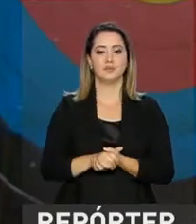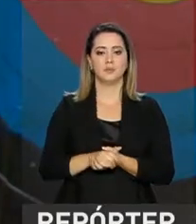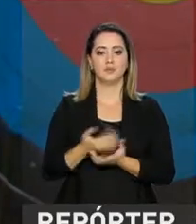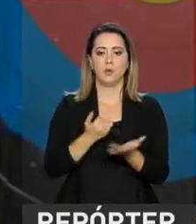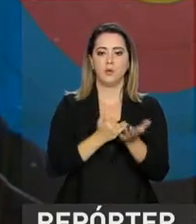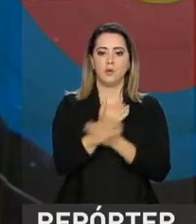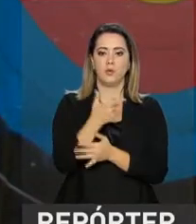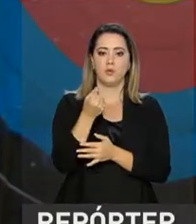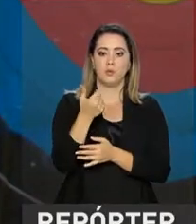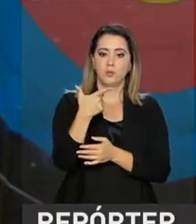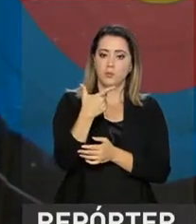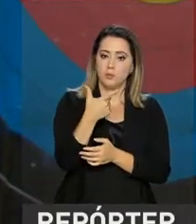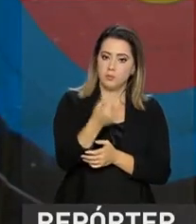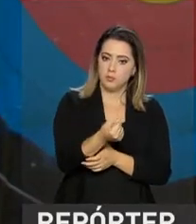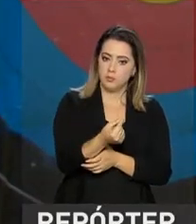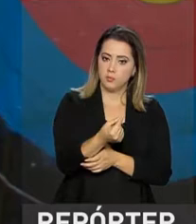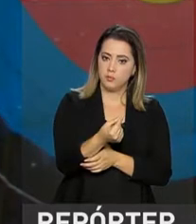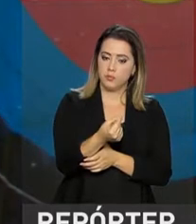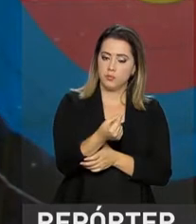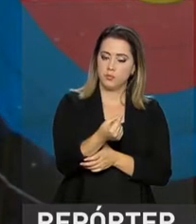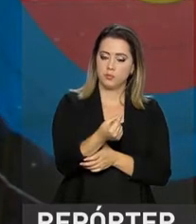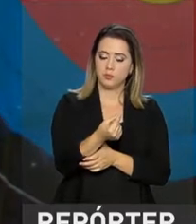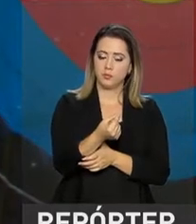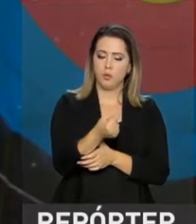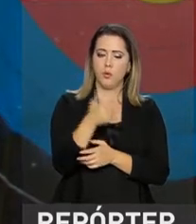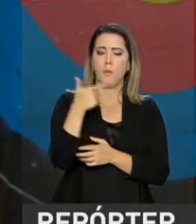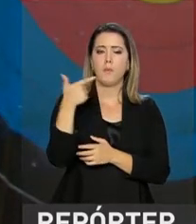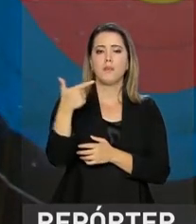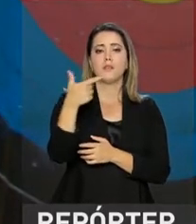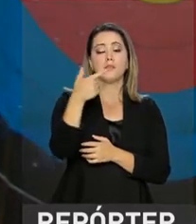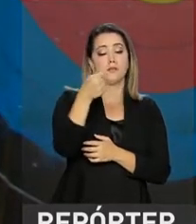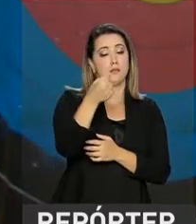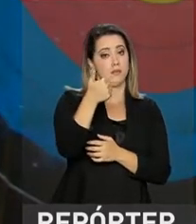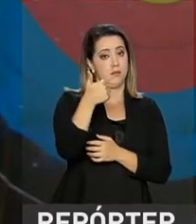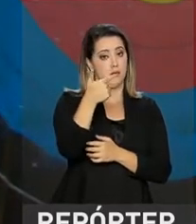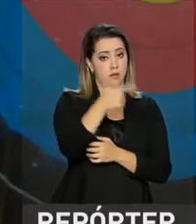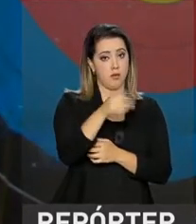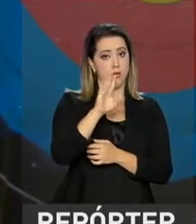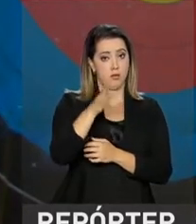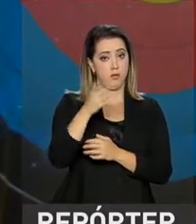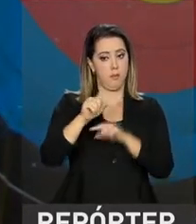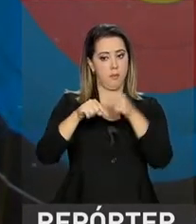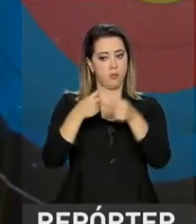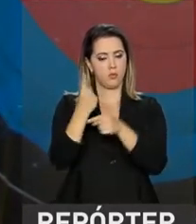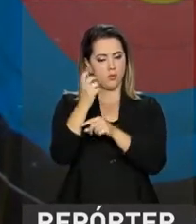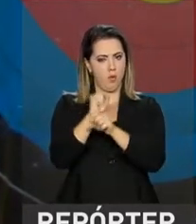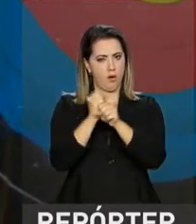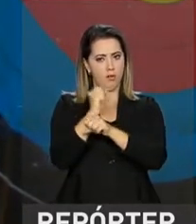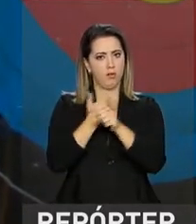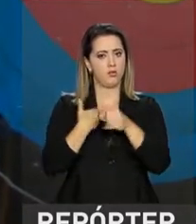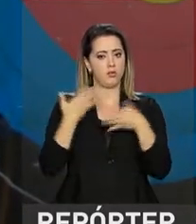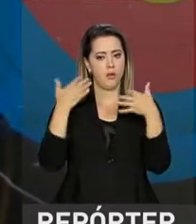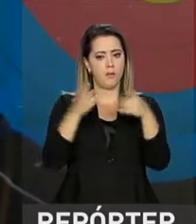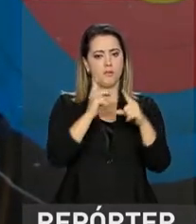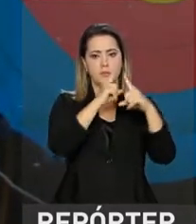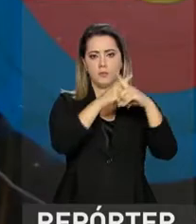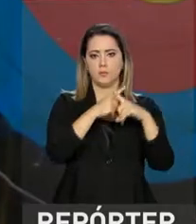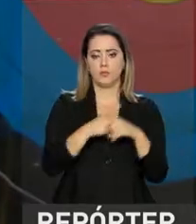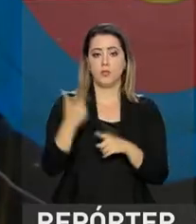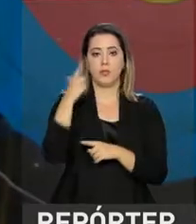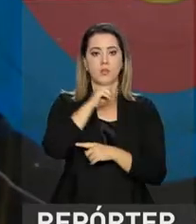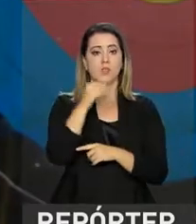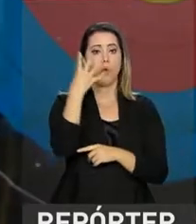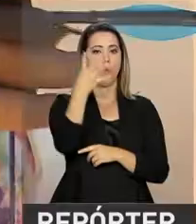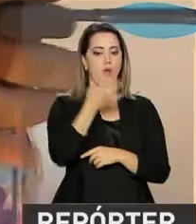no esporte em 2012. Já em 2013 eu participei do meu primeiro campeonato internacional, que foi um juvenil. Lá eu ganhei